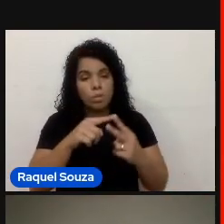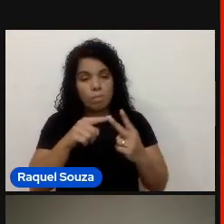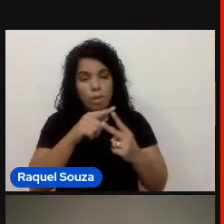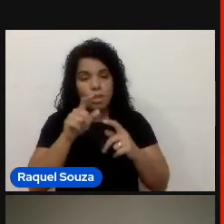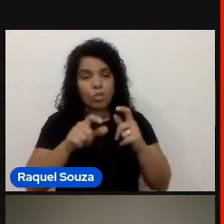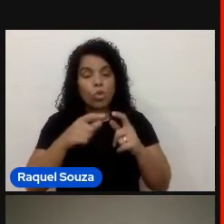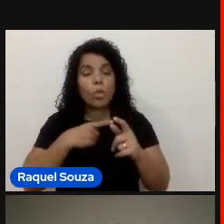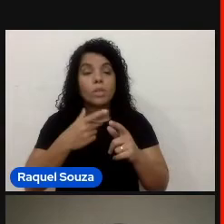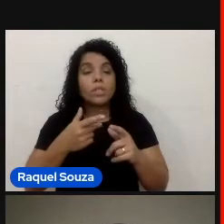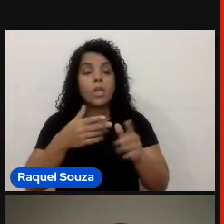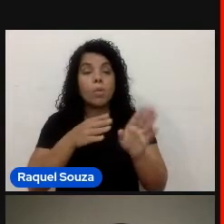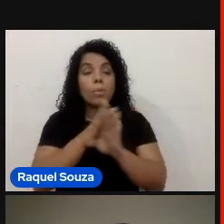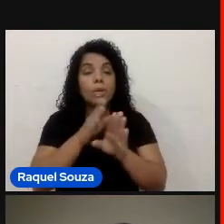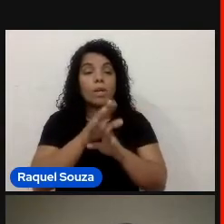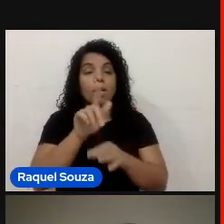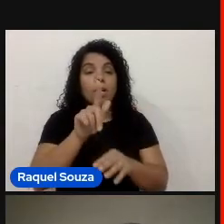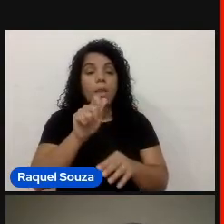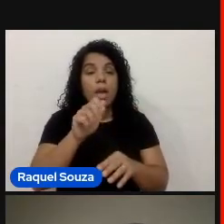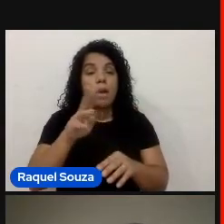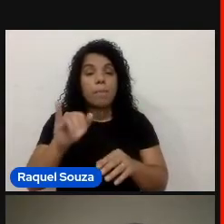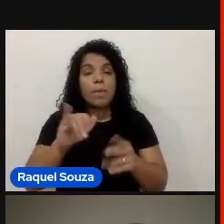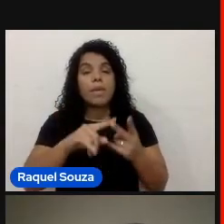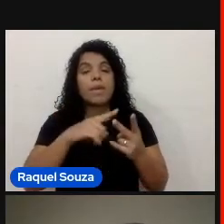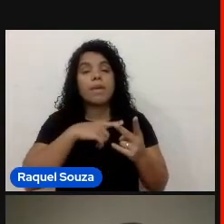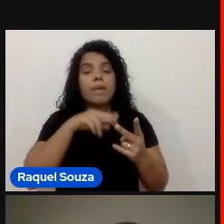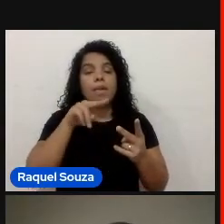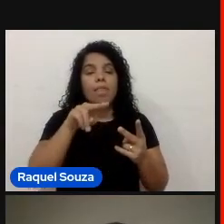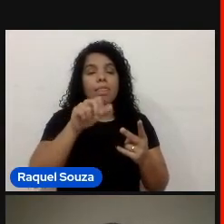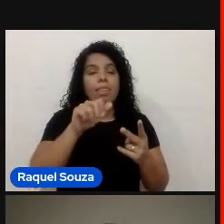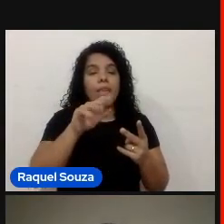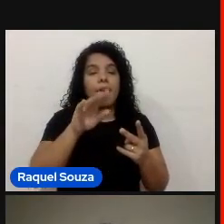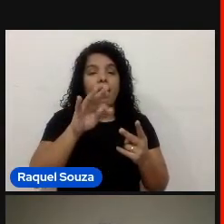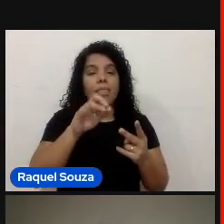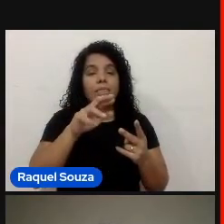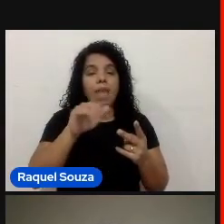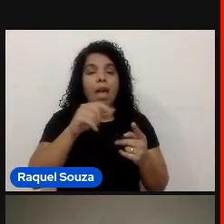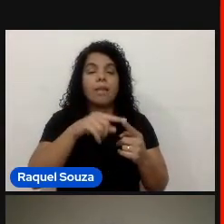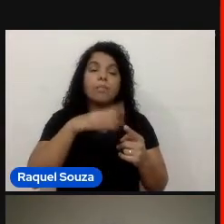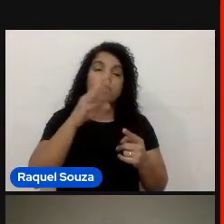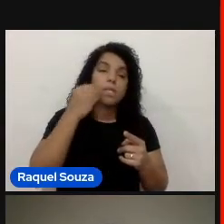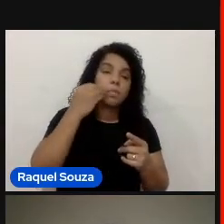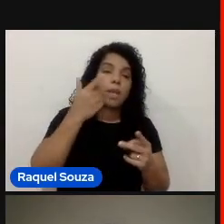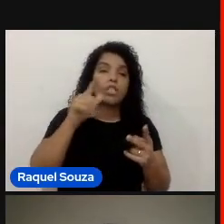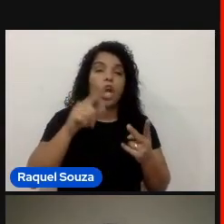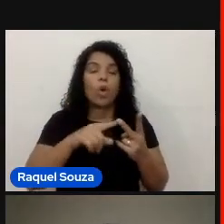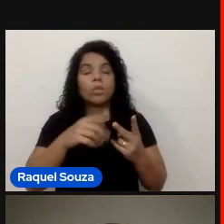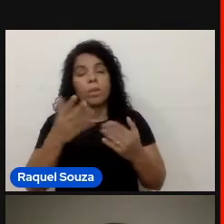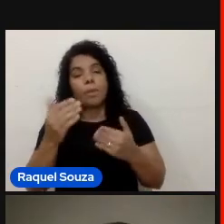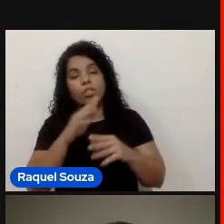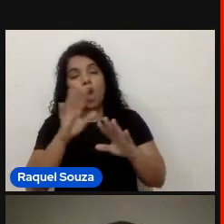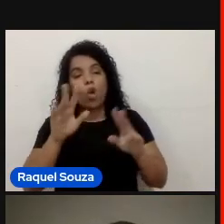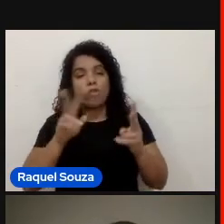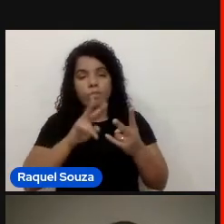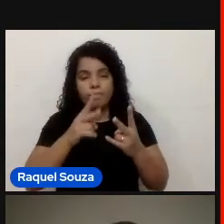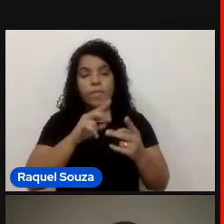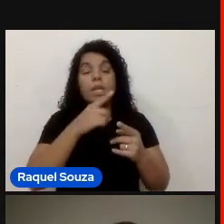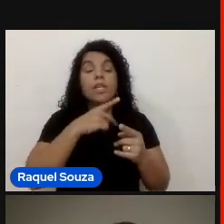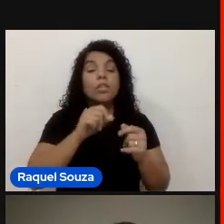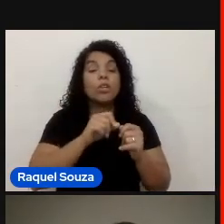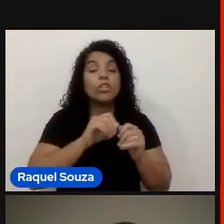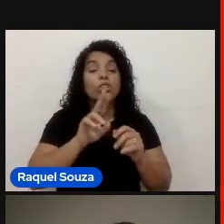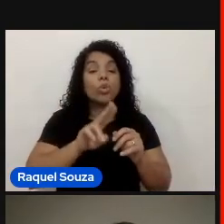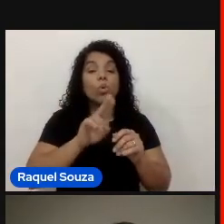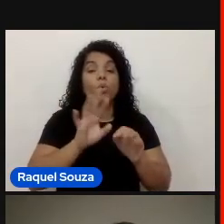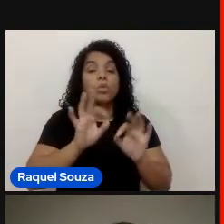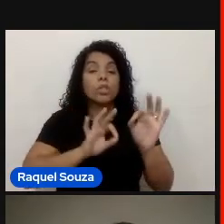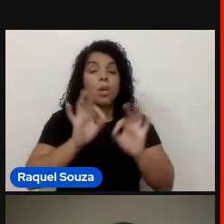mentoria, a Gabi e a Natália, uma mais nova na área e uma mais experiente, e a gente usa esse projeto em algumas